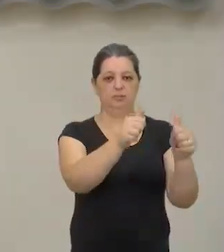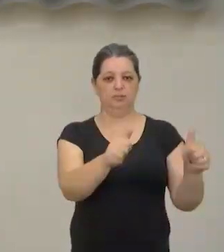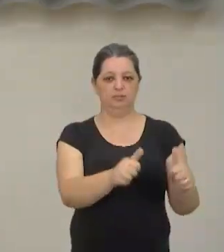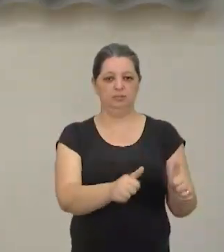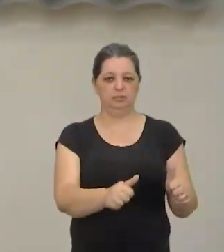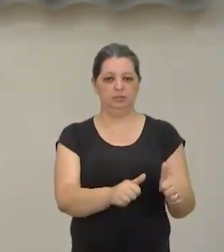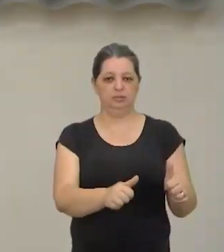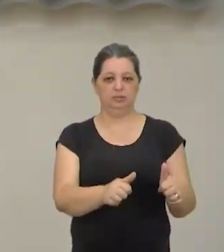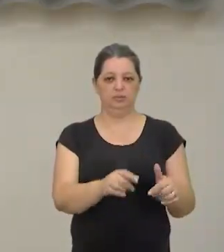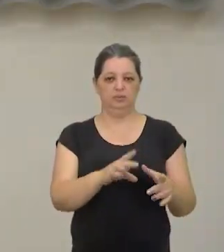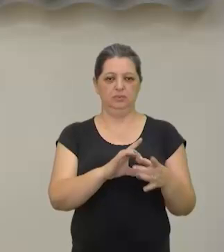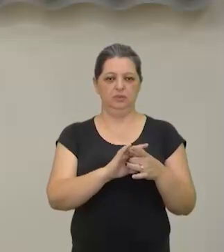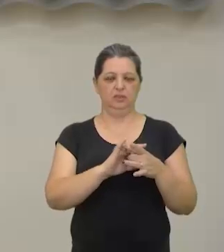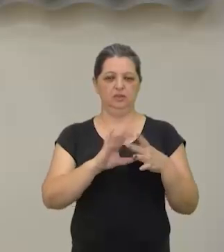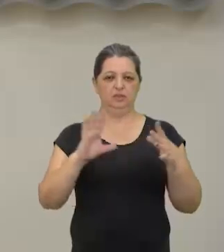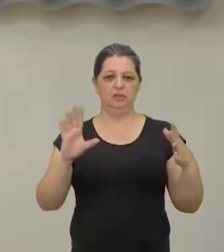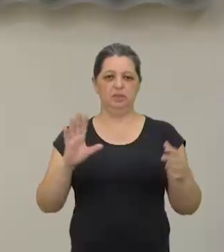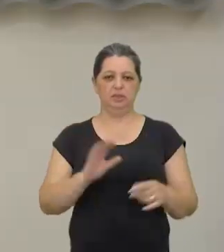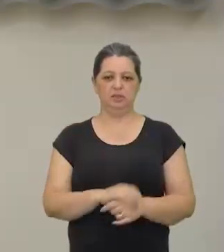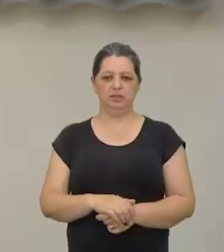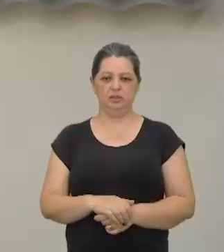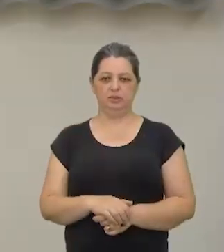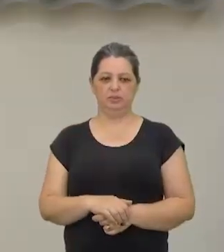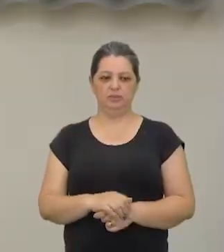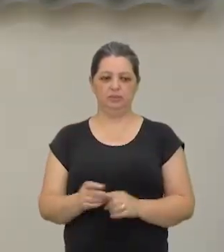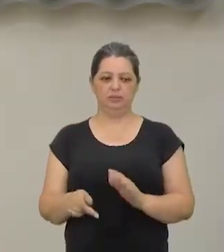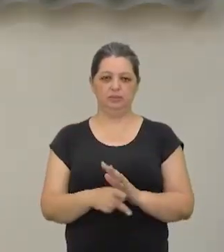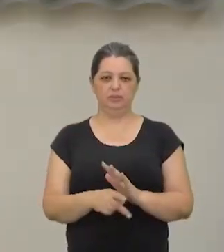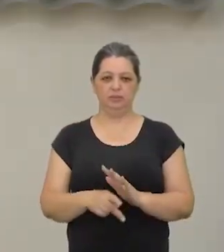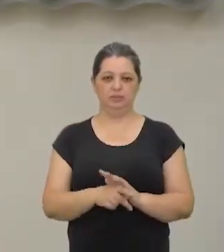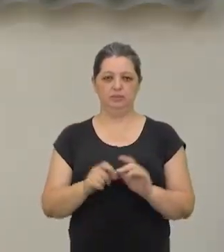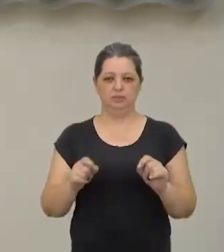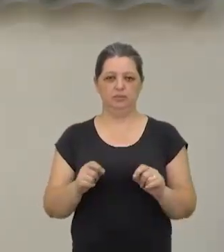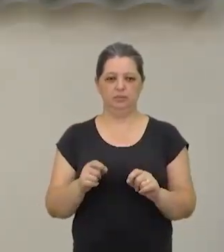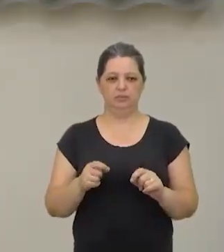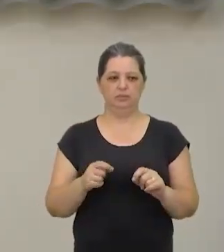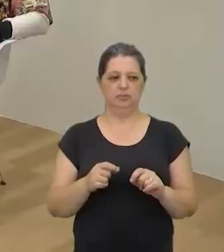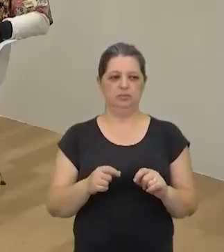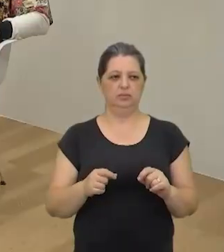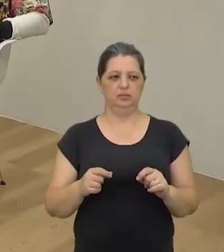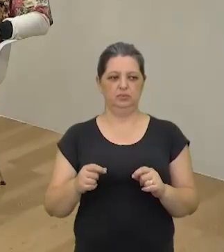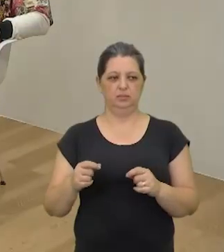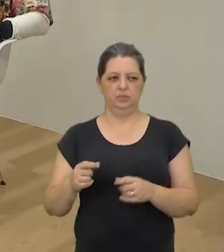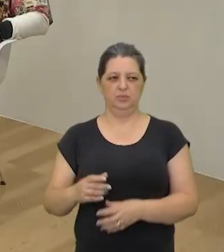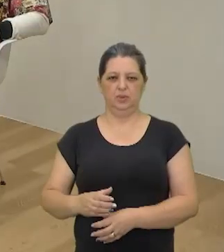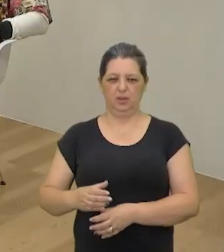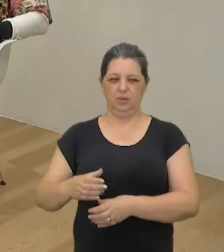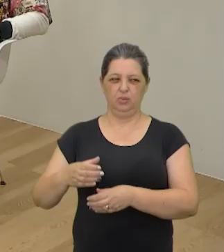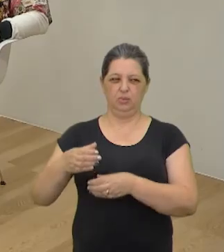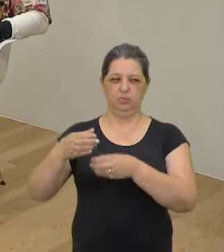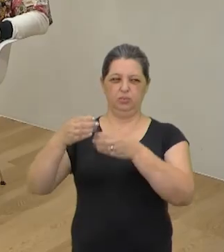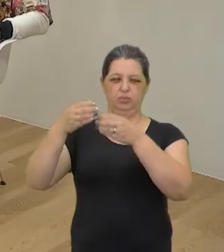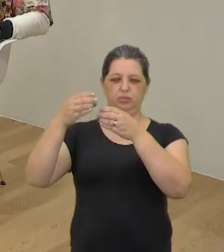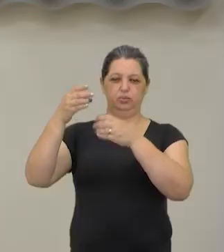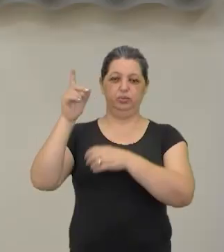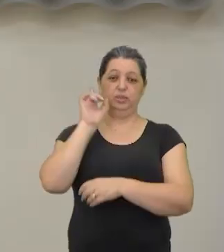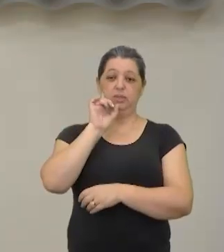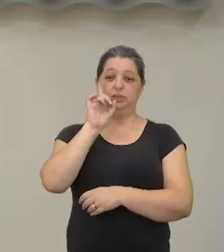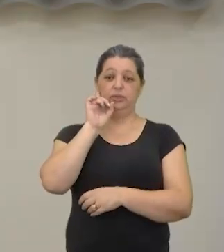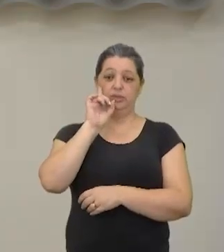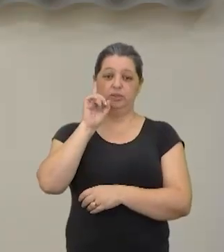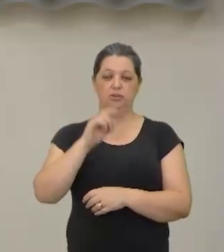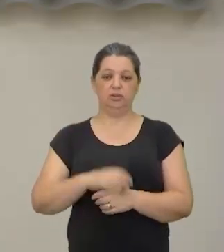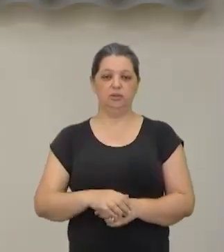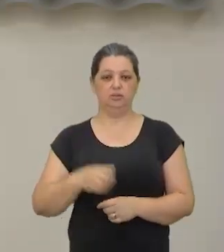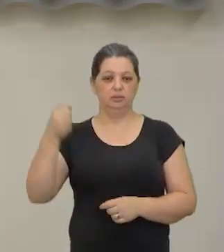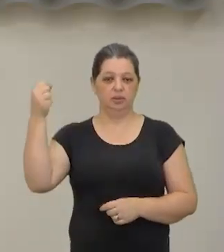Liberdade. Ah, A Estátua da Liberdade tem aquele tom meio esverdeado, mas sabia que ela é dourada? ela é A dourada? cor original dela, se você pesquisar a foto